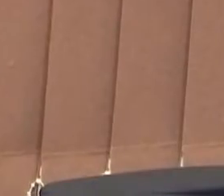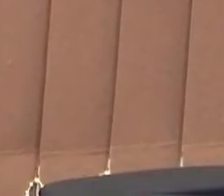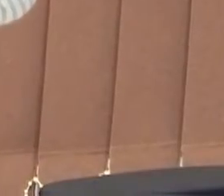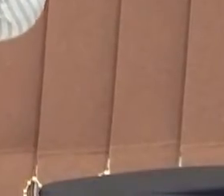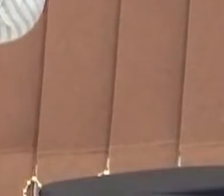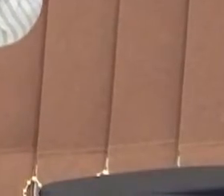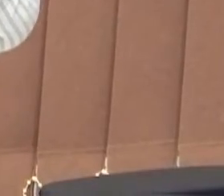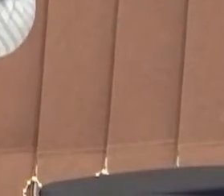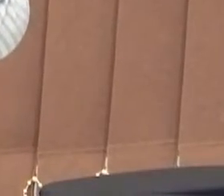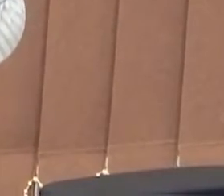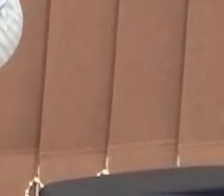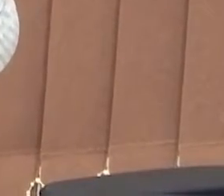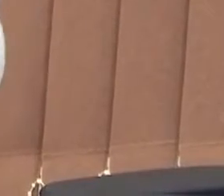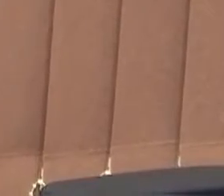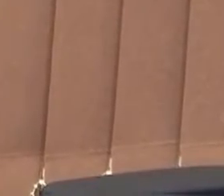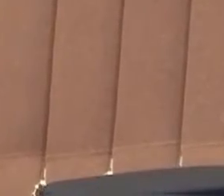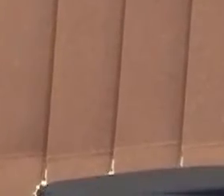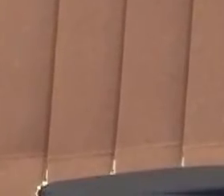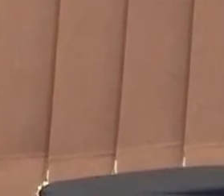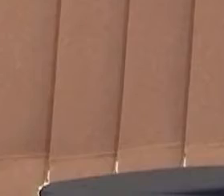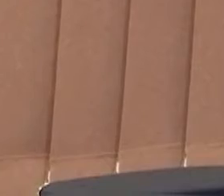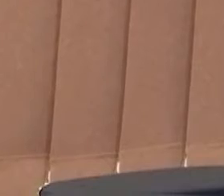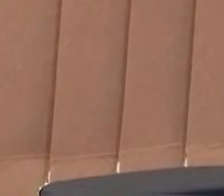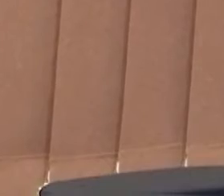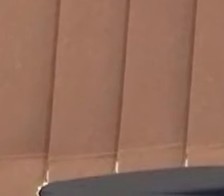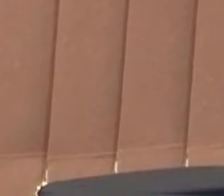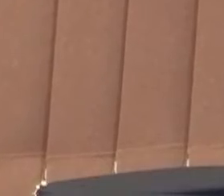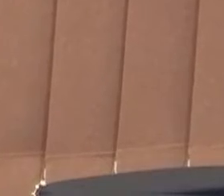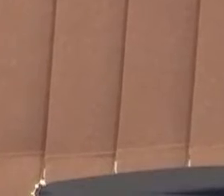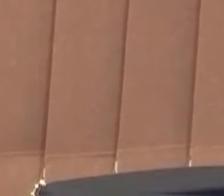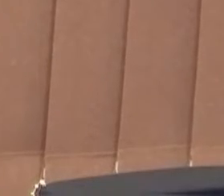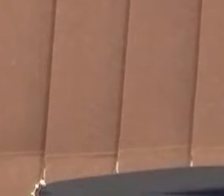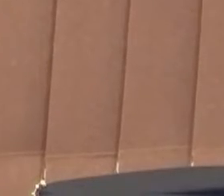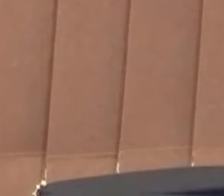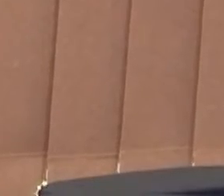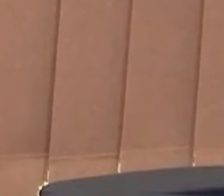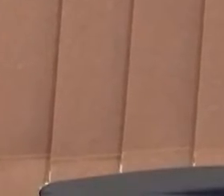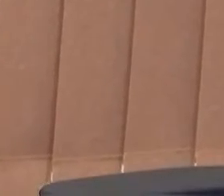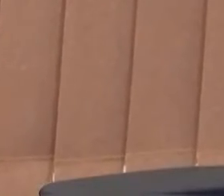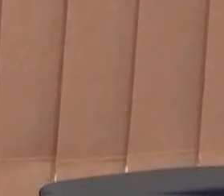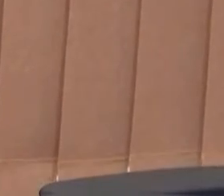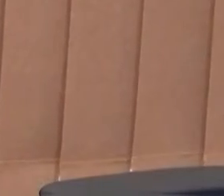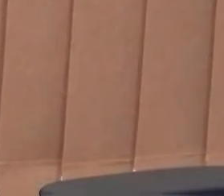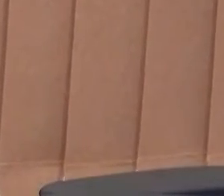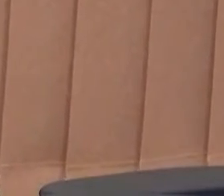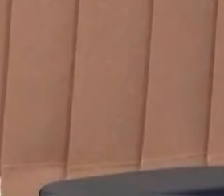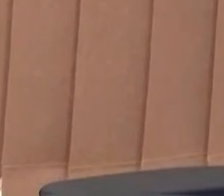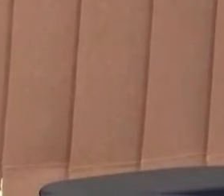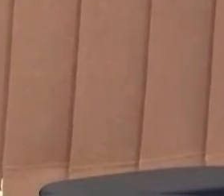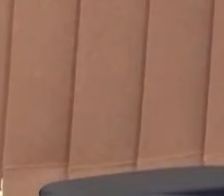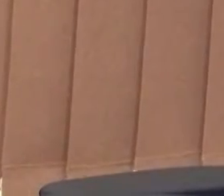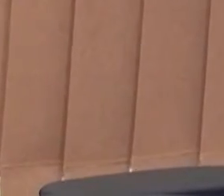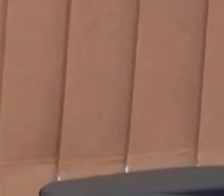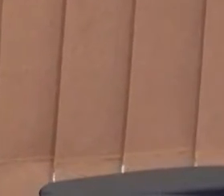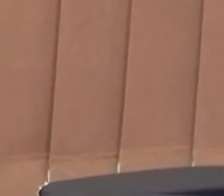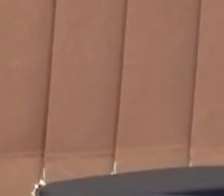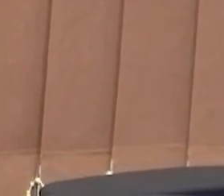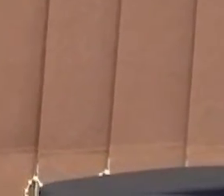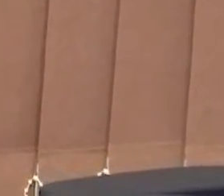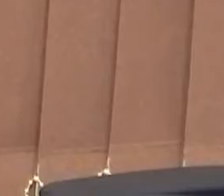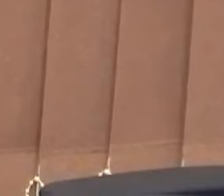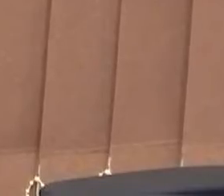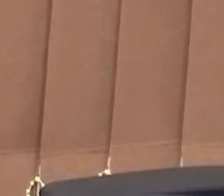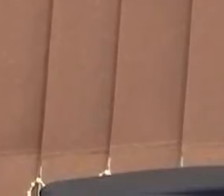falas. O que eu queria encaminhar? É porque nós temos um problema também aqui de tempo, por conta de uma reunião da Comissão de Segurança